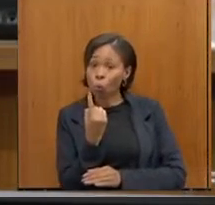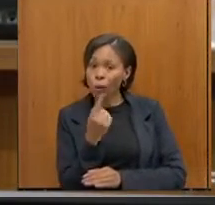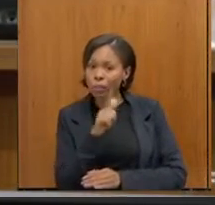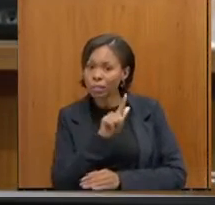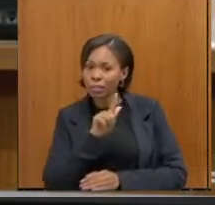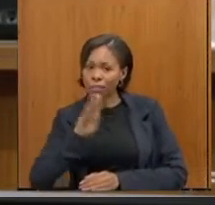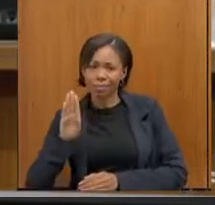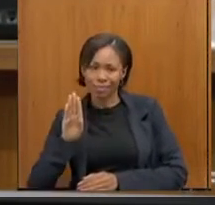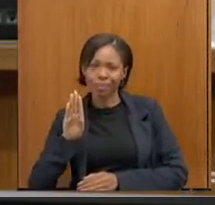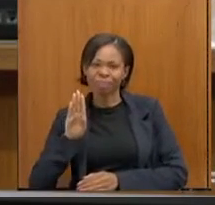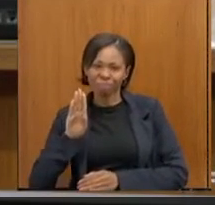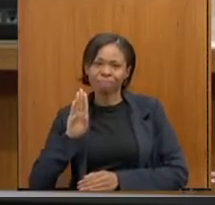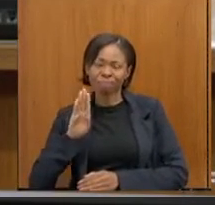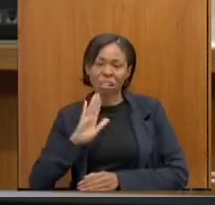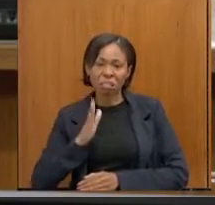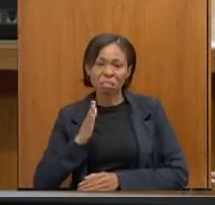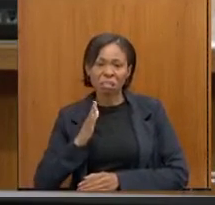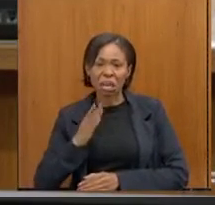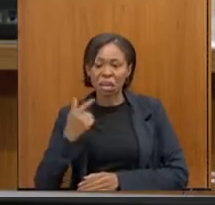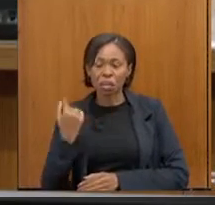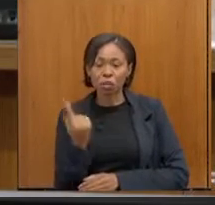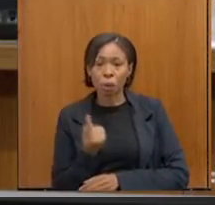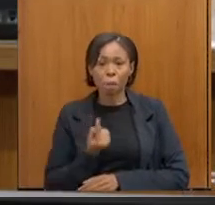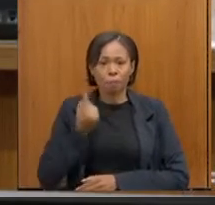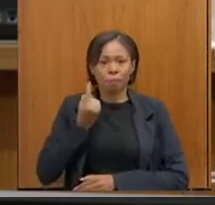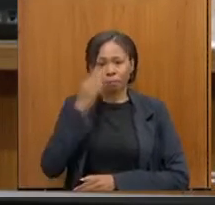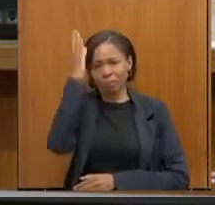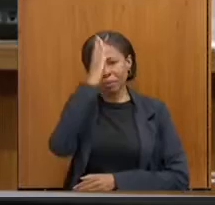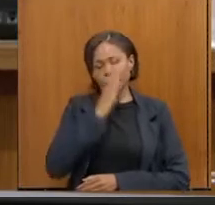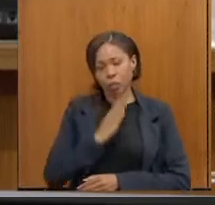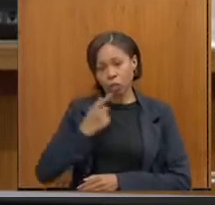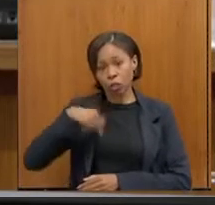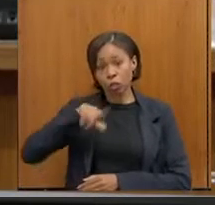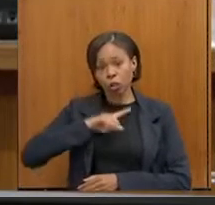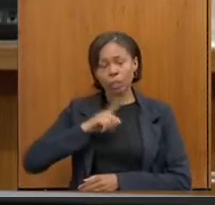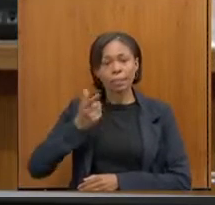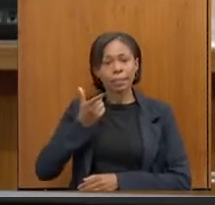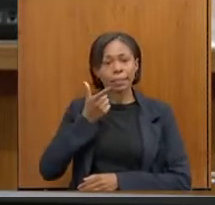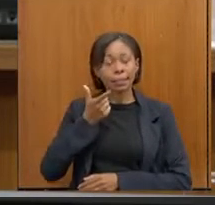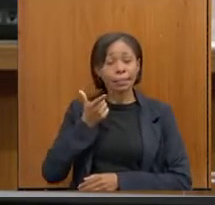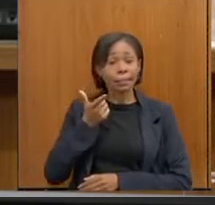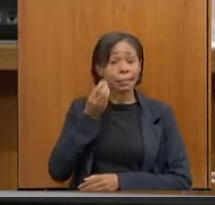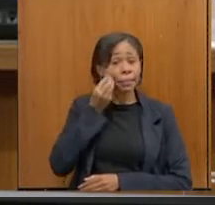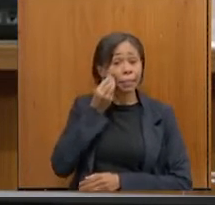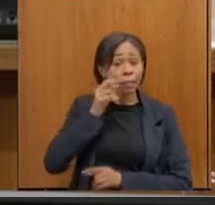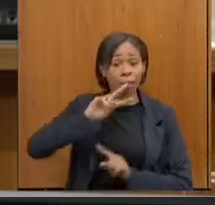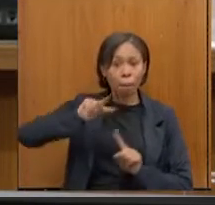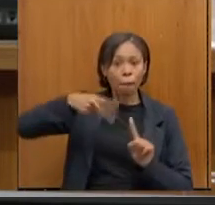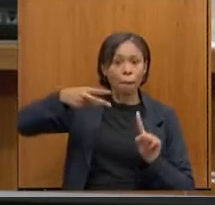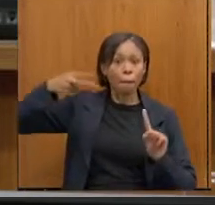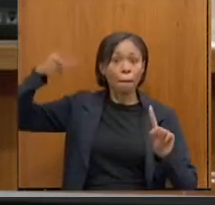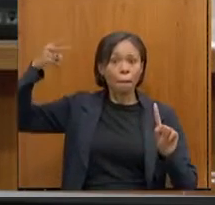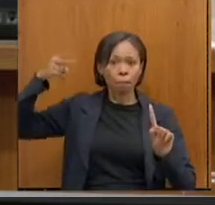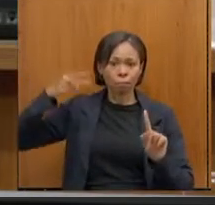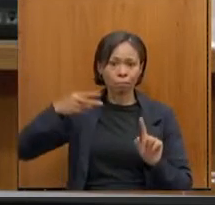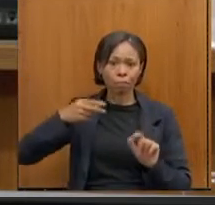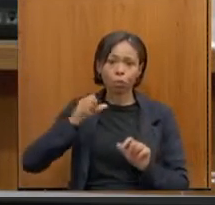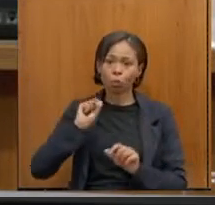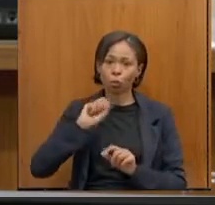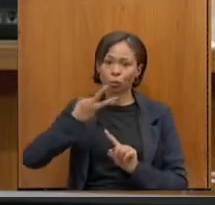número um no Brasil e estamos caminhando para multiplicar essa geração por 8 vezes